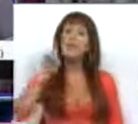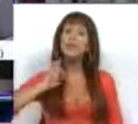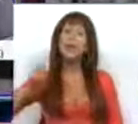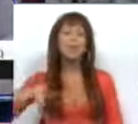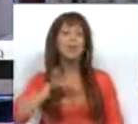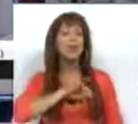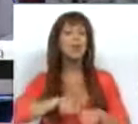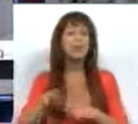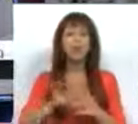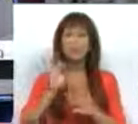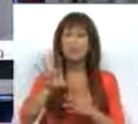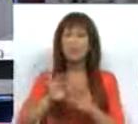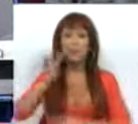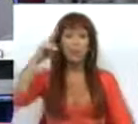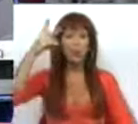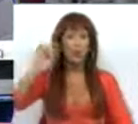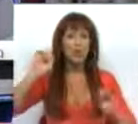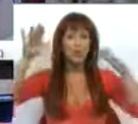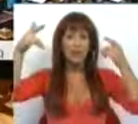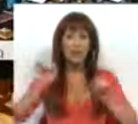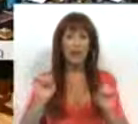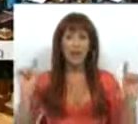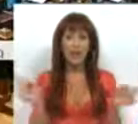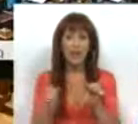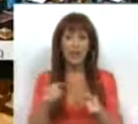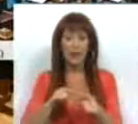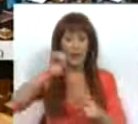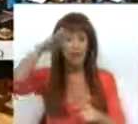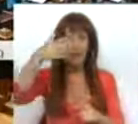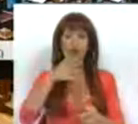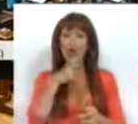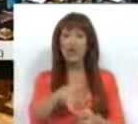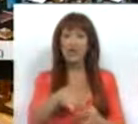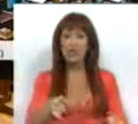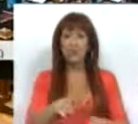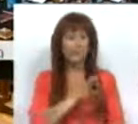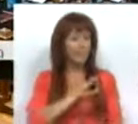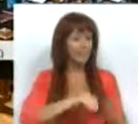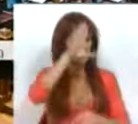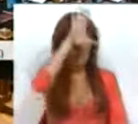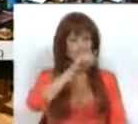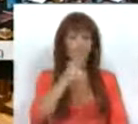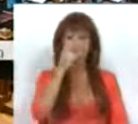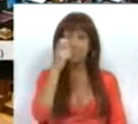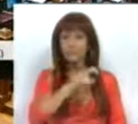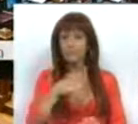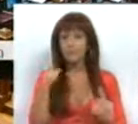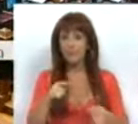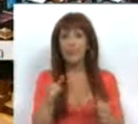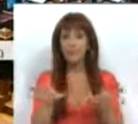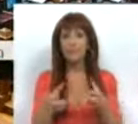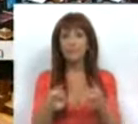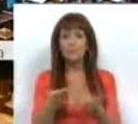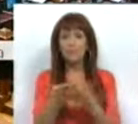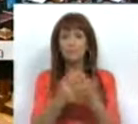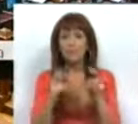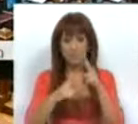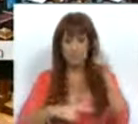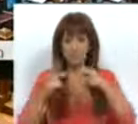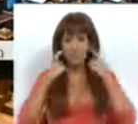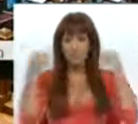Senhores deputados, duas notas iniciais breves. A primeira apenas para referir que o Sr. Secretário de Estado da Energia esteve na Comissão de Economia e